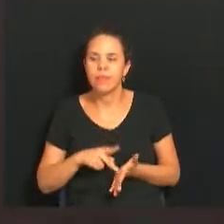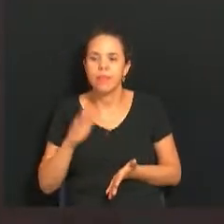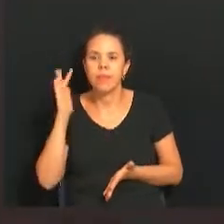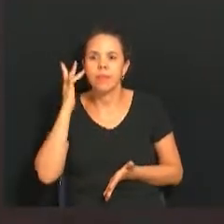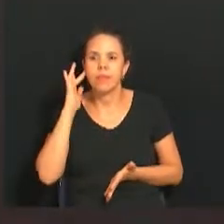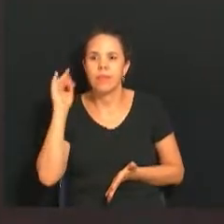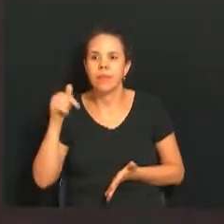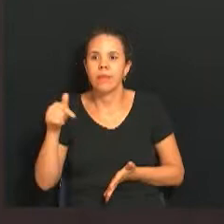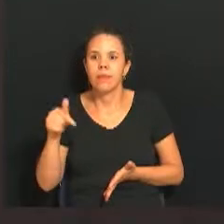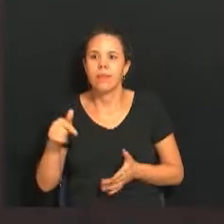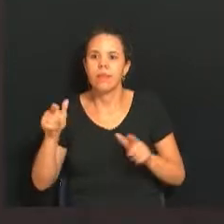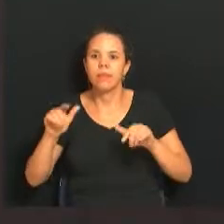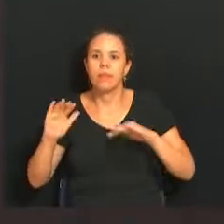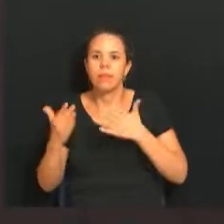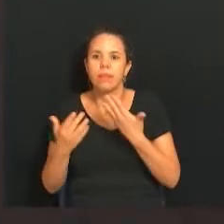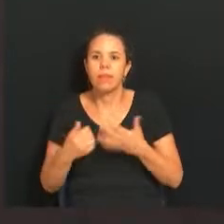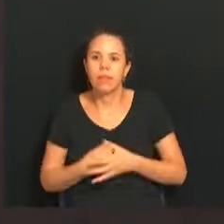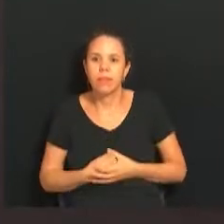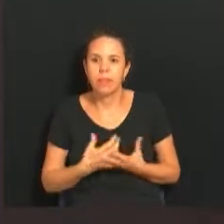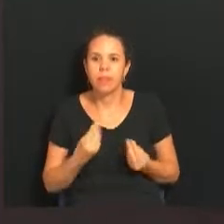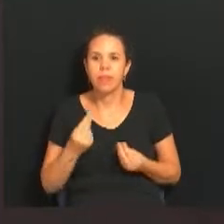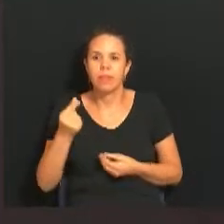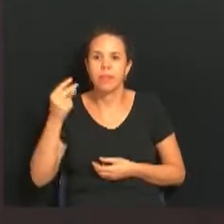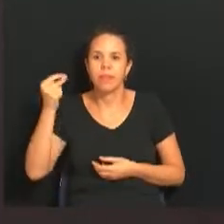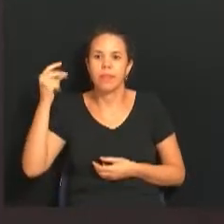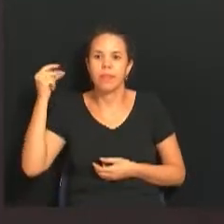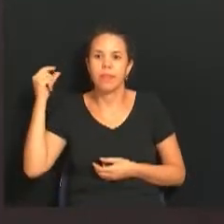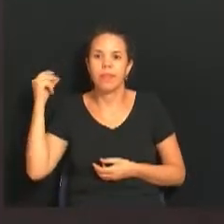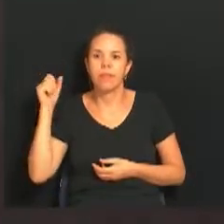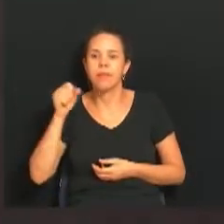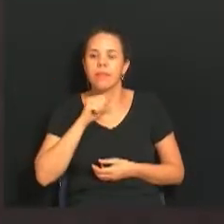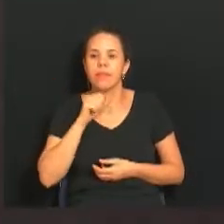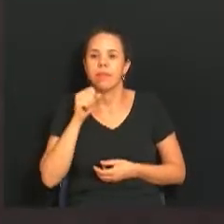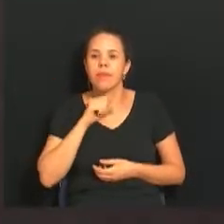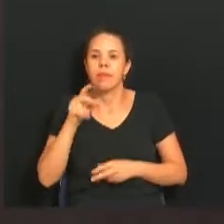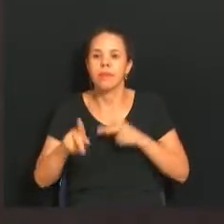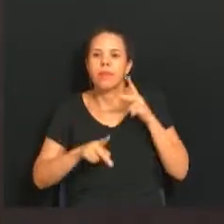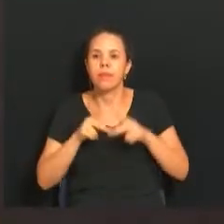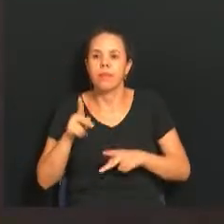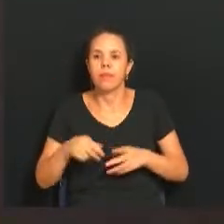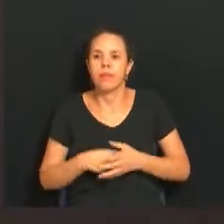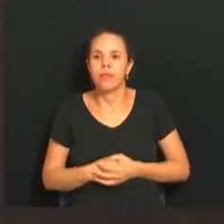é um bairro bastante antigo, é um bairro onde a população